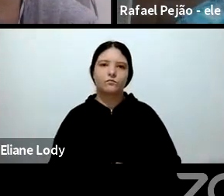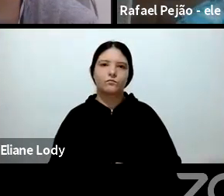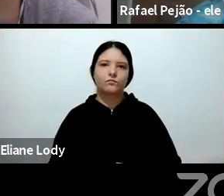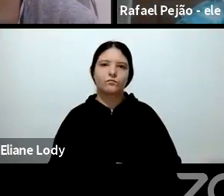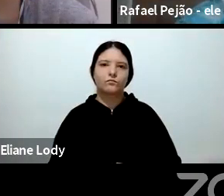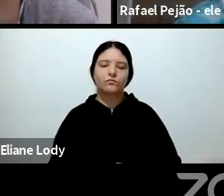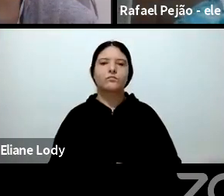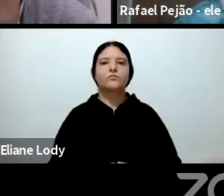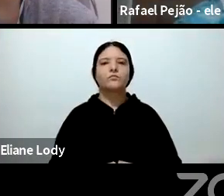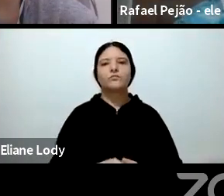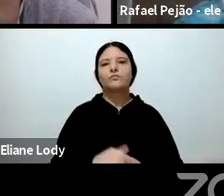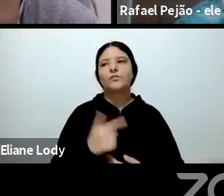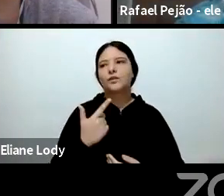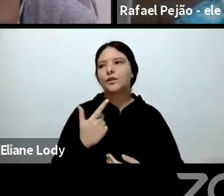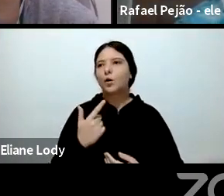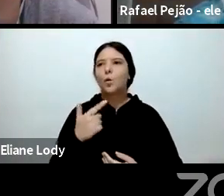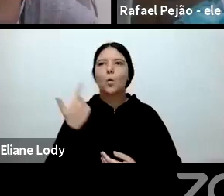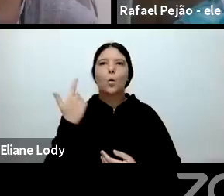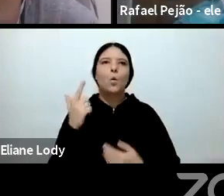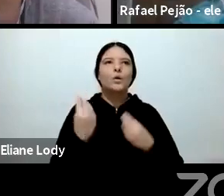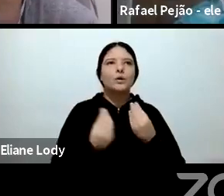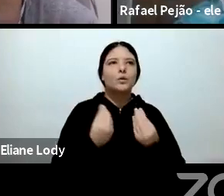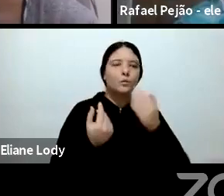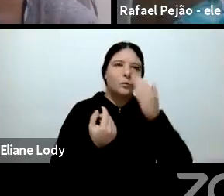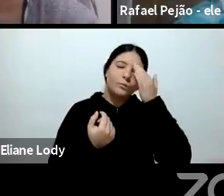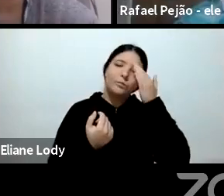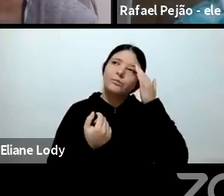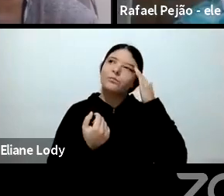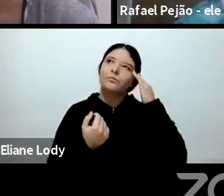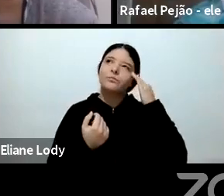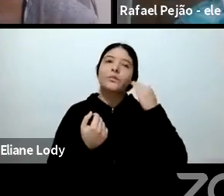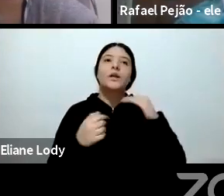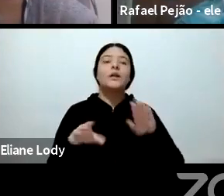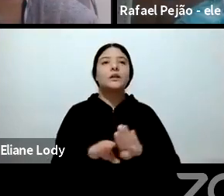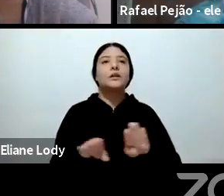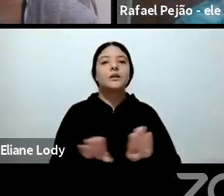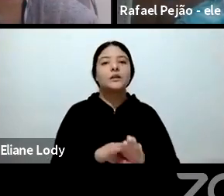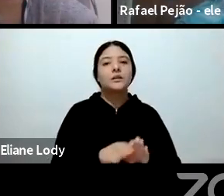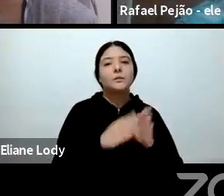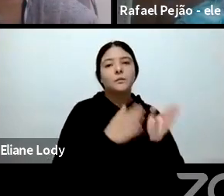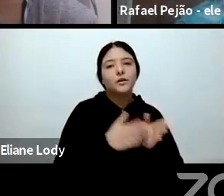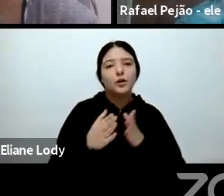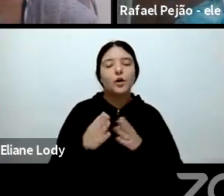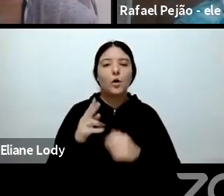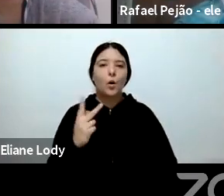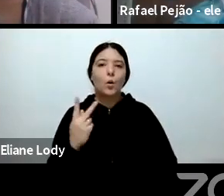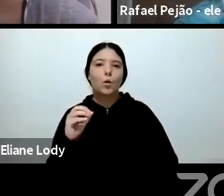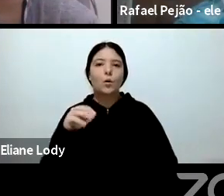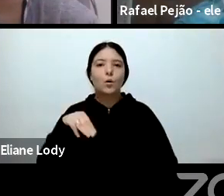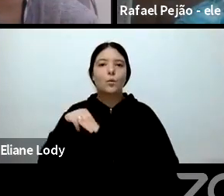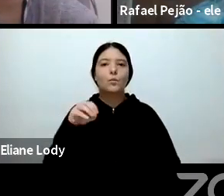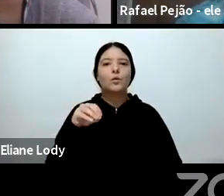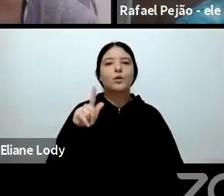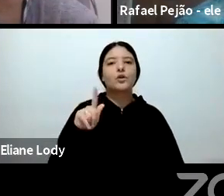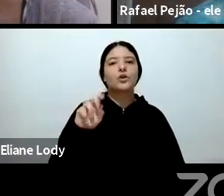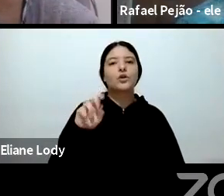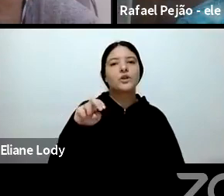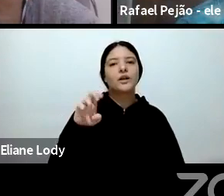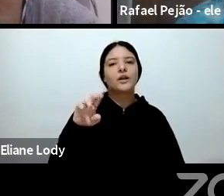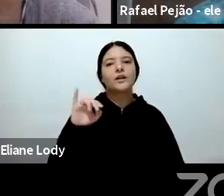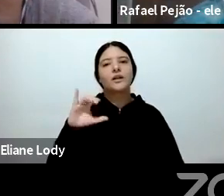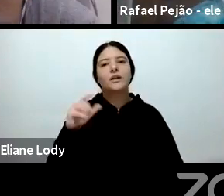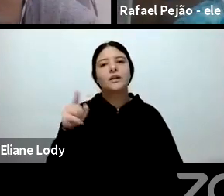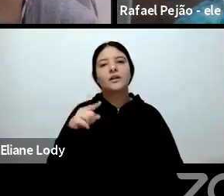tem como contraponto, como fundo, né, o processo de homogeneização que a gente vive, né, no campo de produção